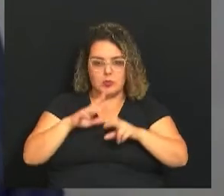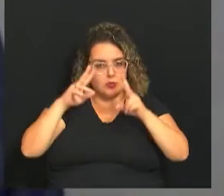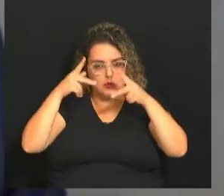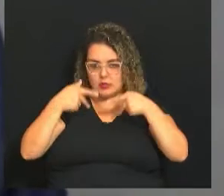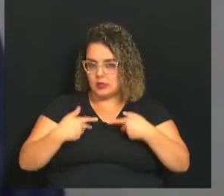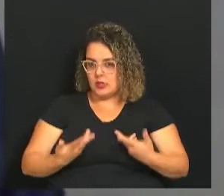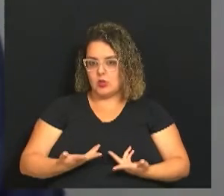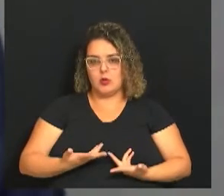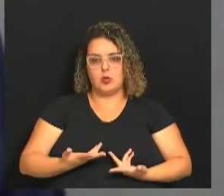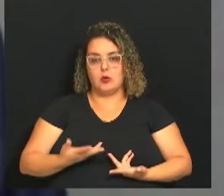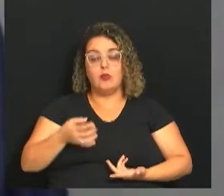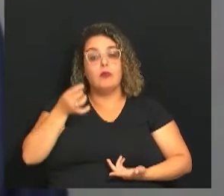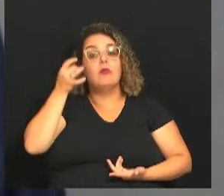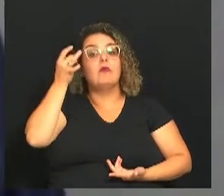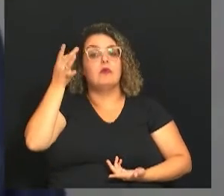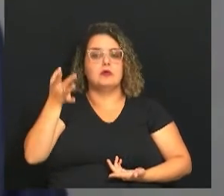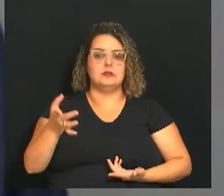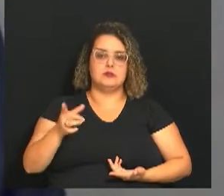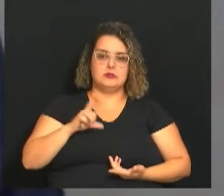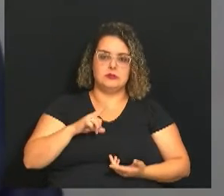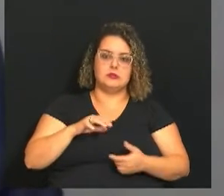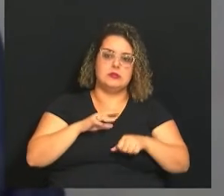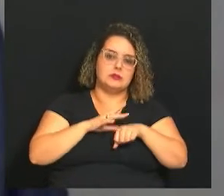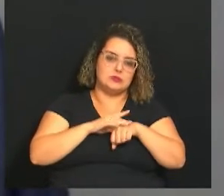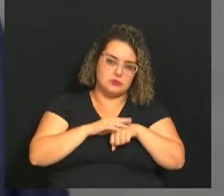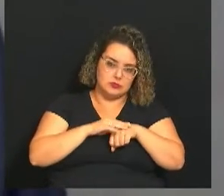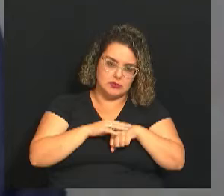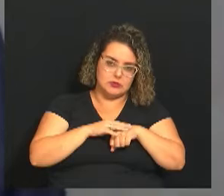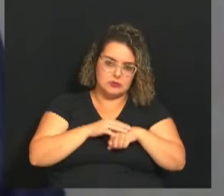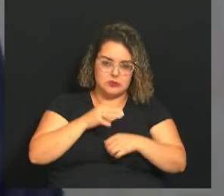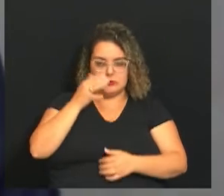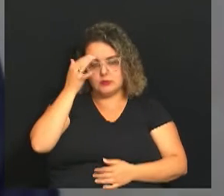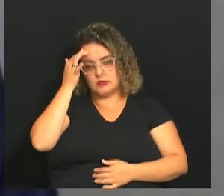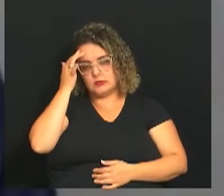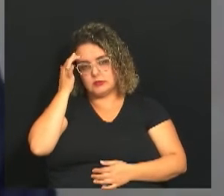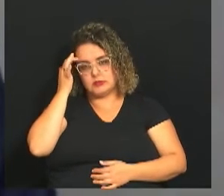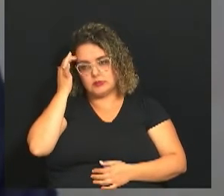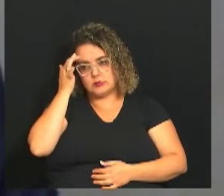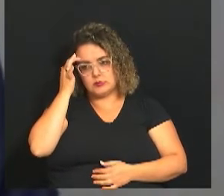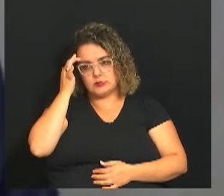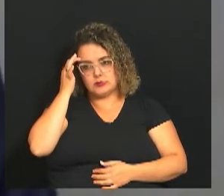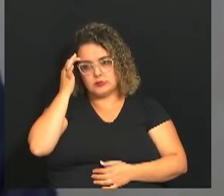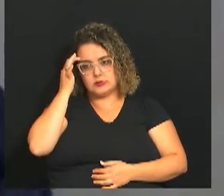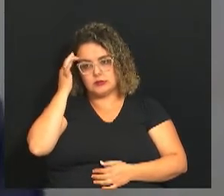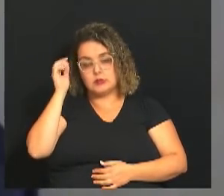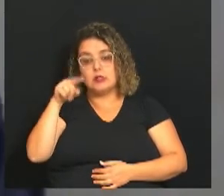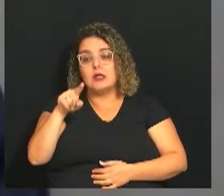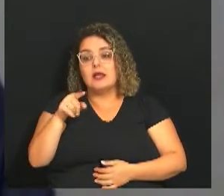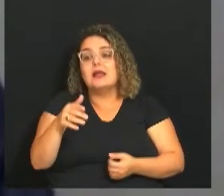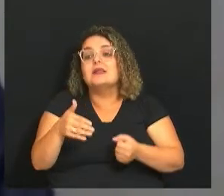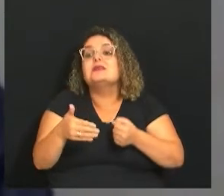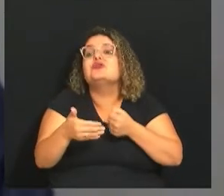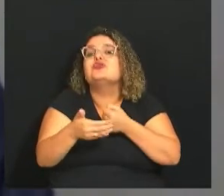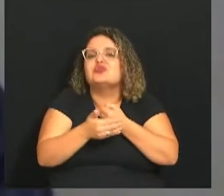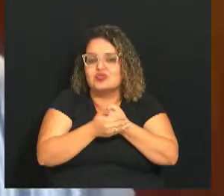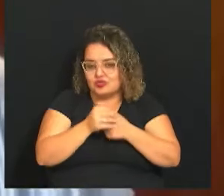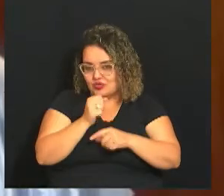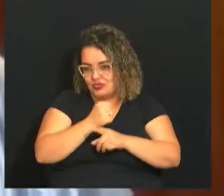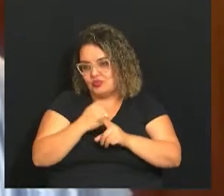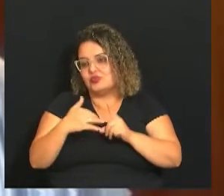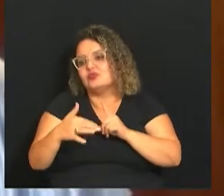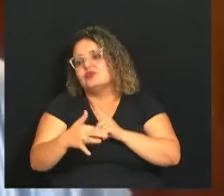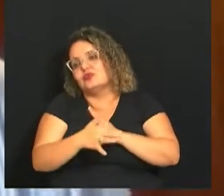com facilidade que tem a doença. Acho que ele esconde, né, socialmente, eu